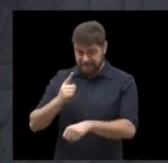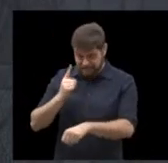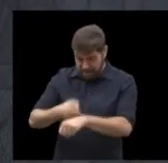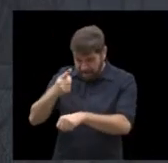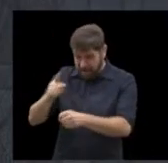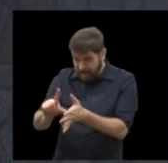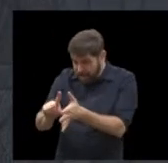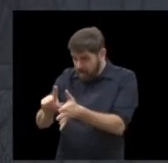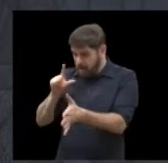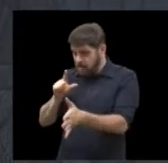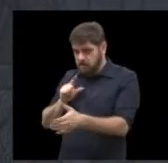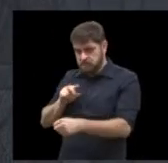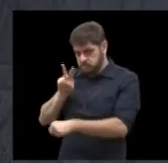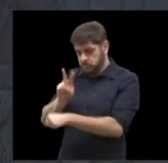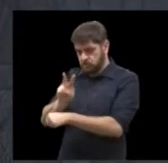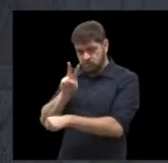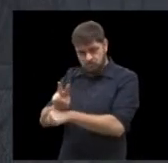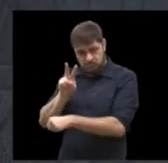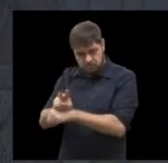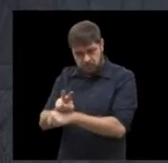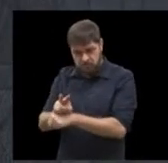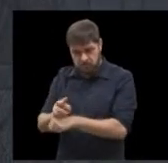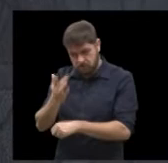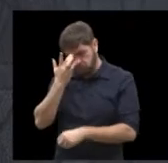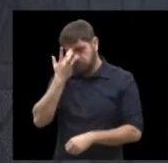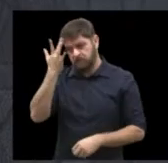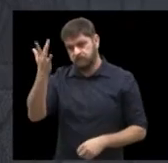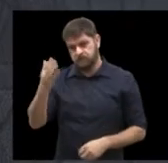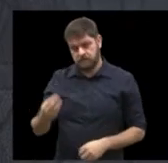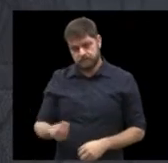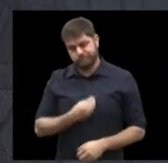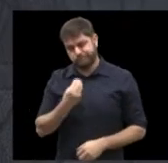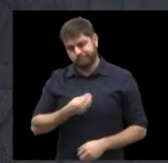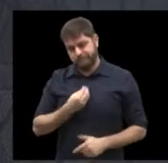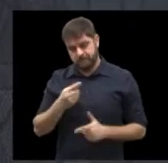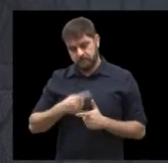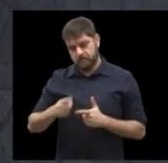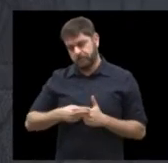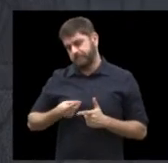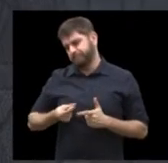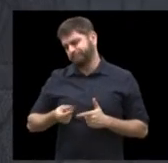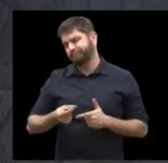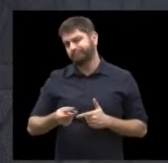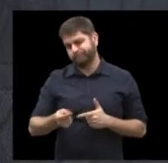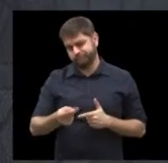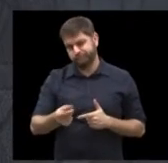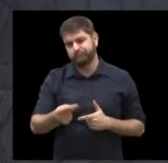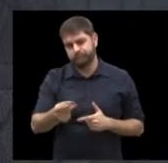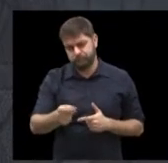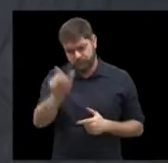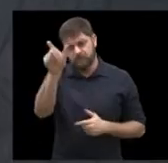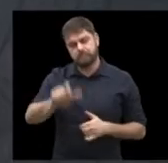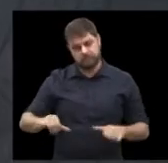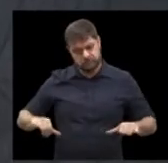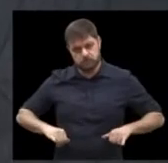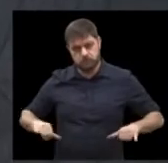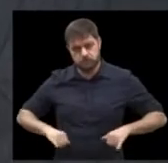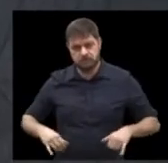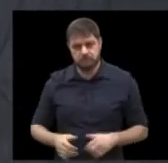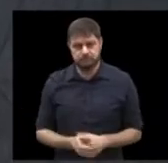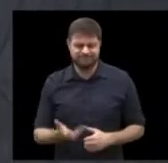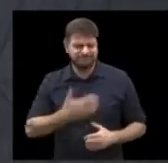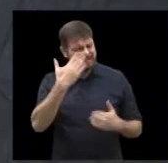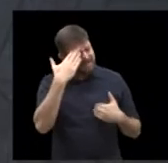tratar, iniciar, como toda doença, lógico, você não ter sequela, porque quando deixa sequelas, são sequelas severas, né? Doutor, eu